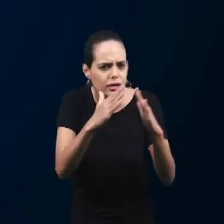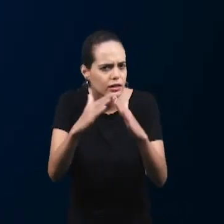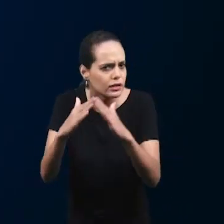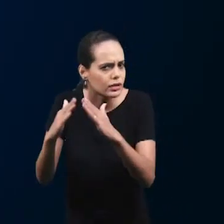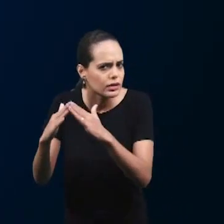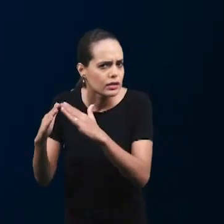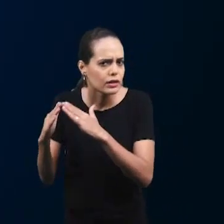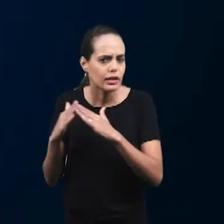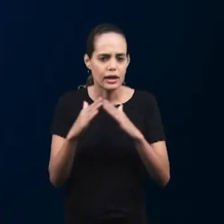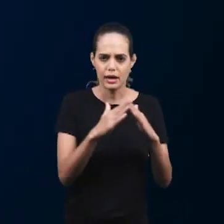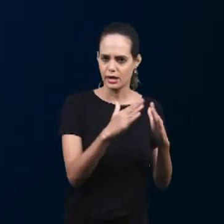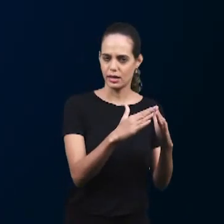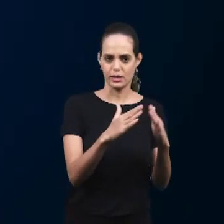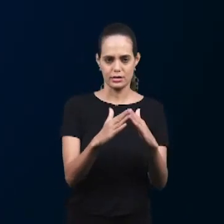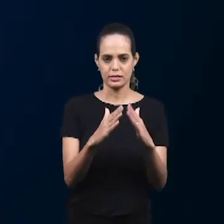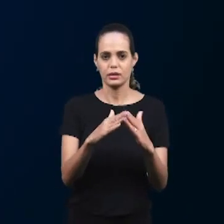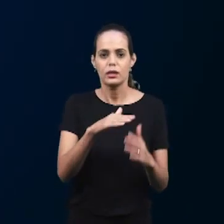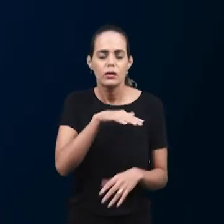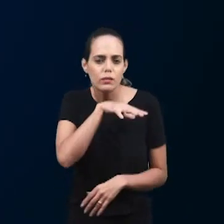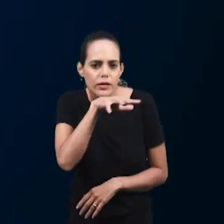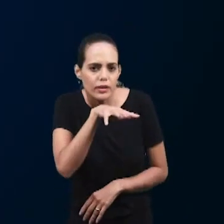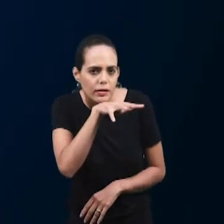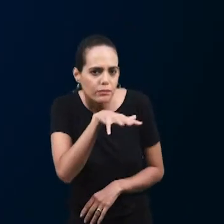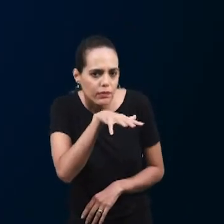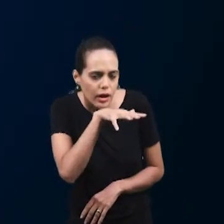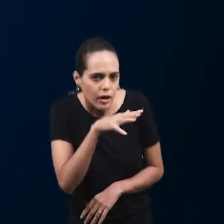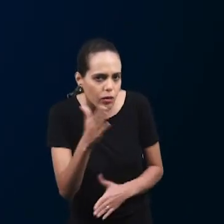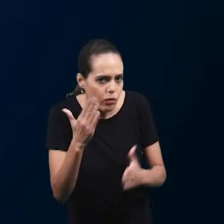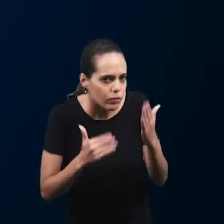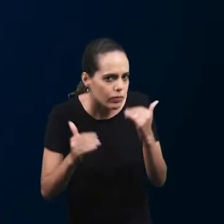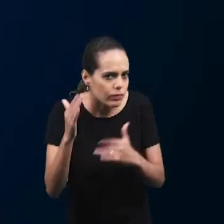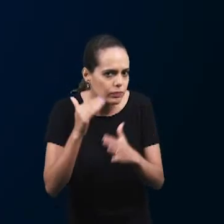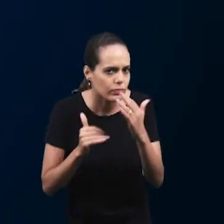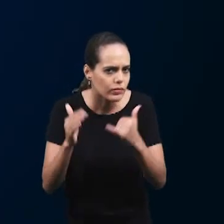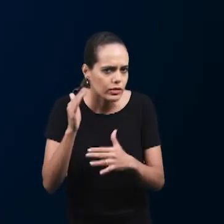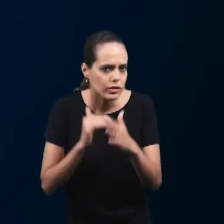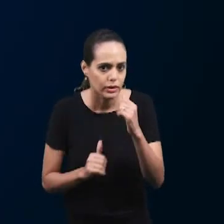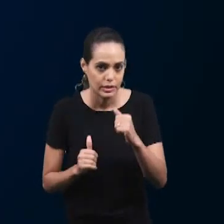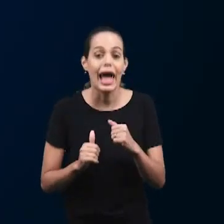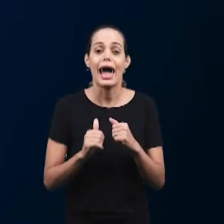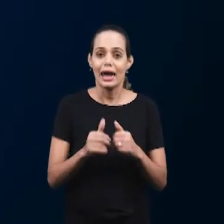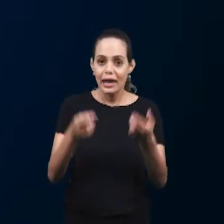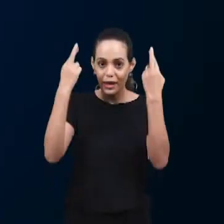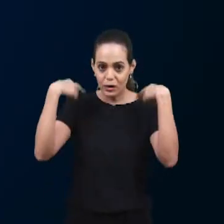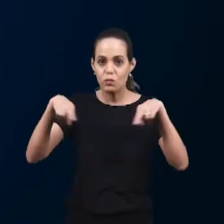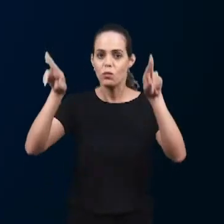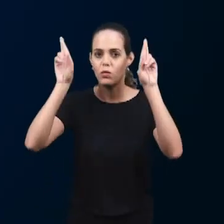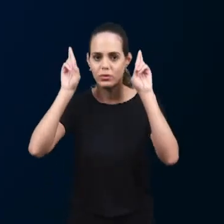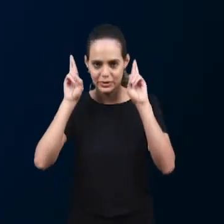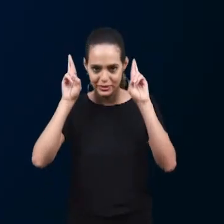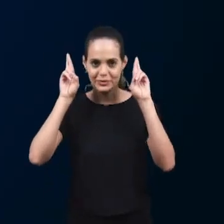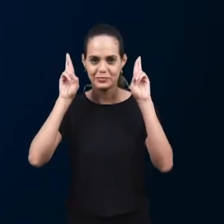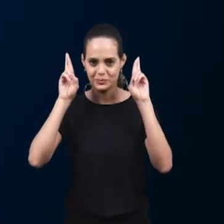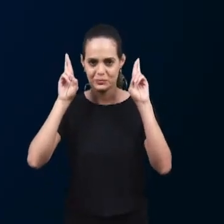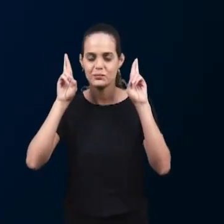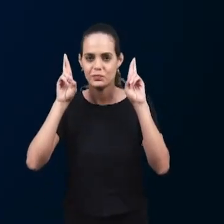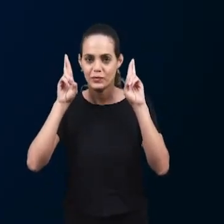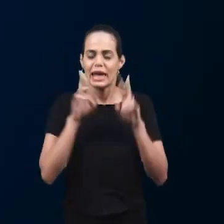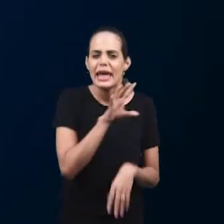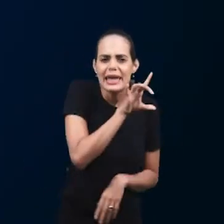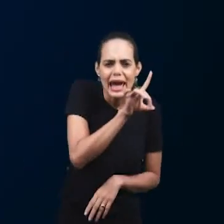dos pais, um cordeiro para cada casa. Mas se a família for pequena para um cordeiro,